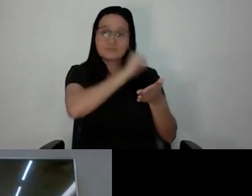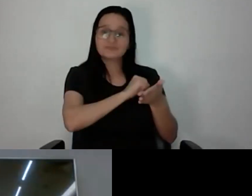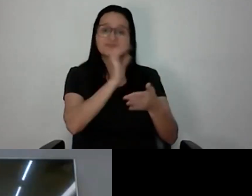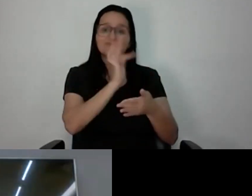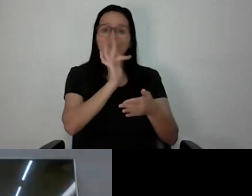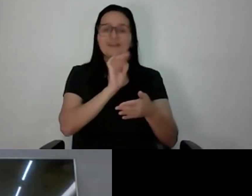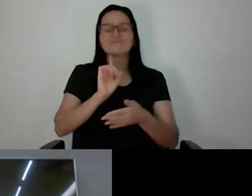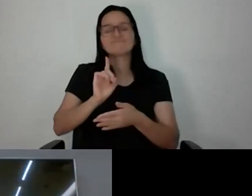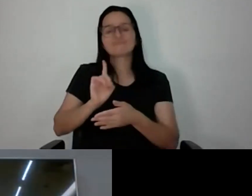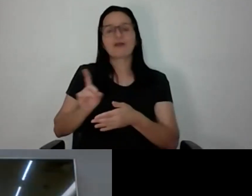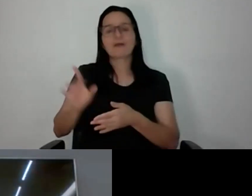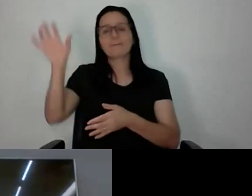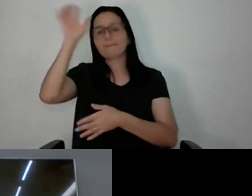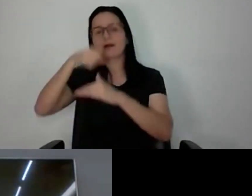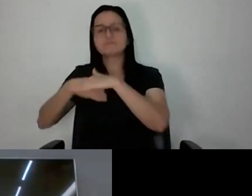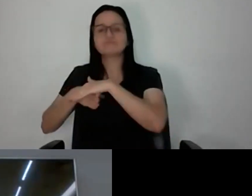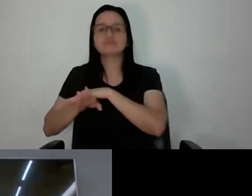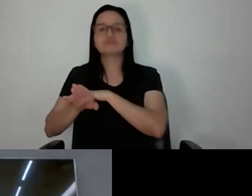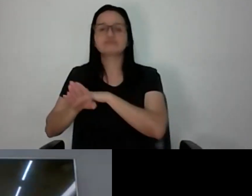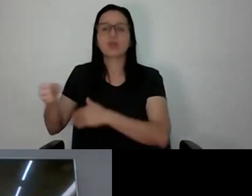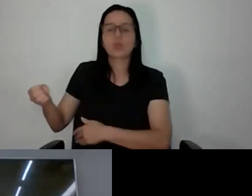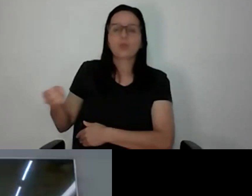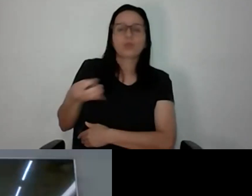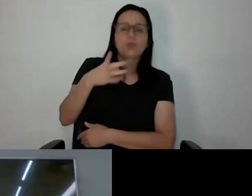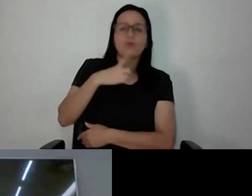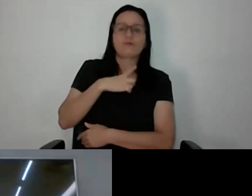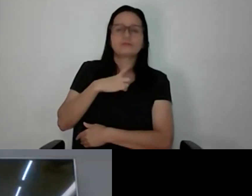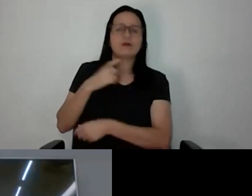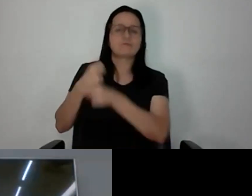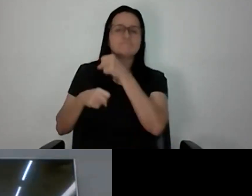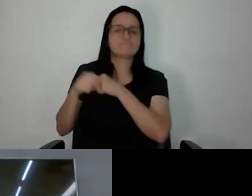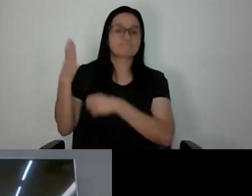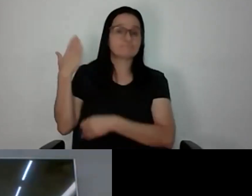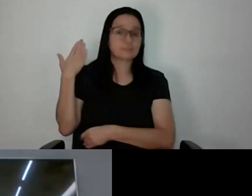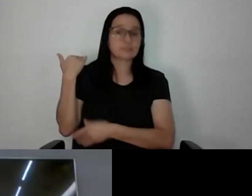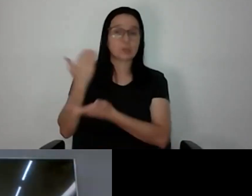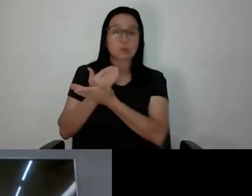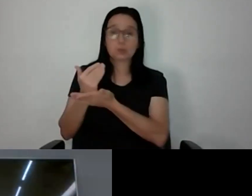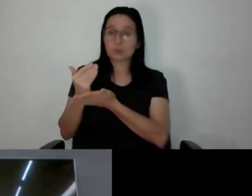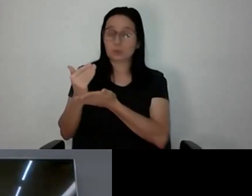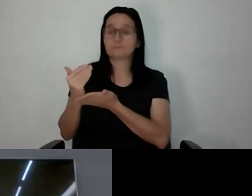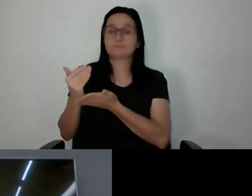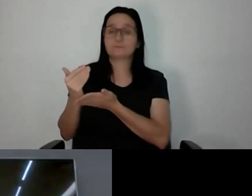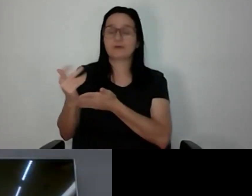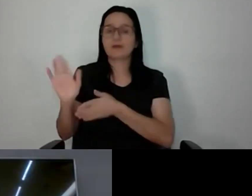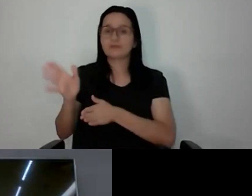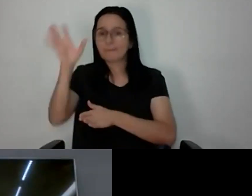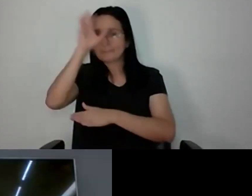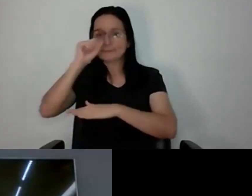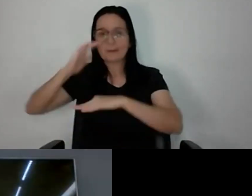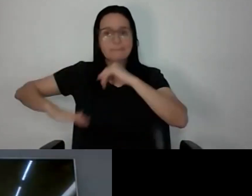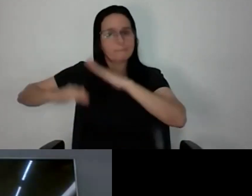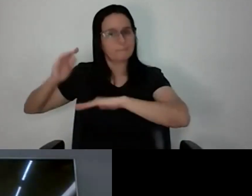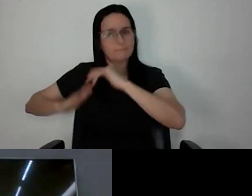que entrou, passou a valer no fim do ano passado, né? Acabei aprendendo na prática mesmo,